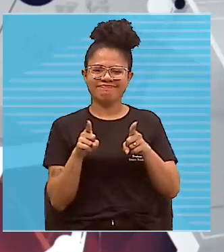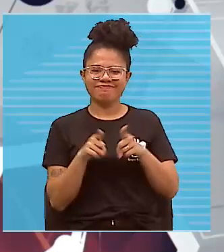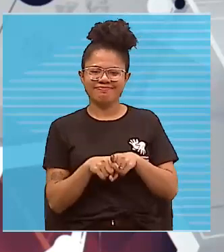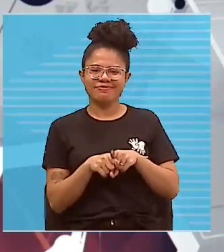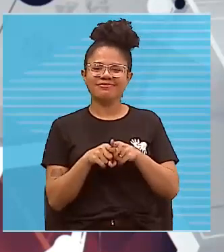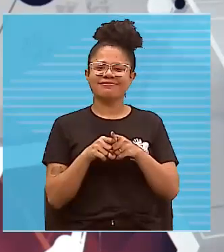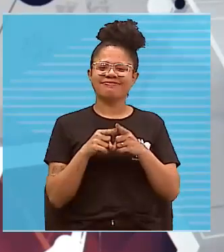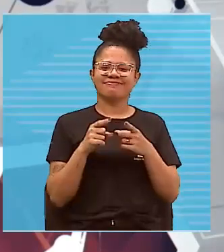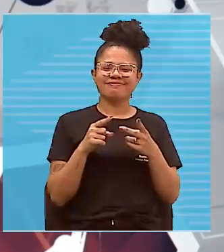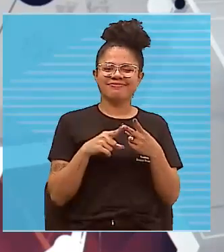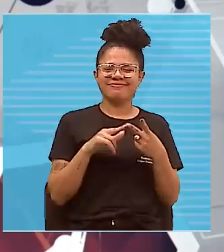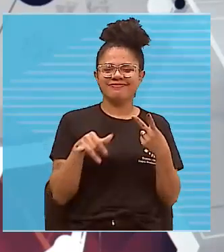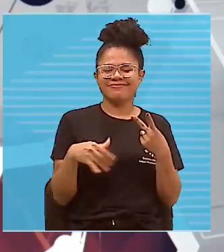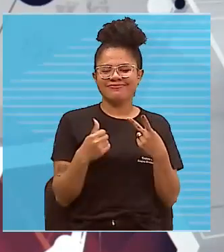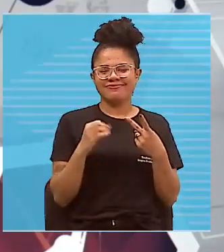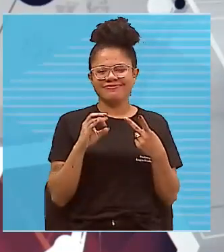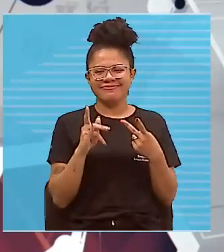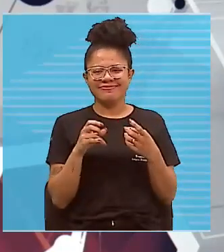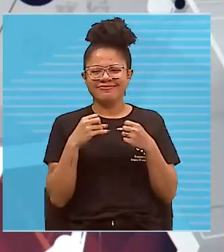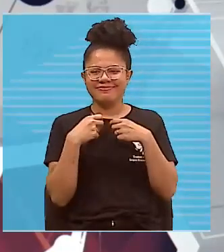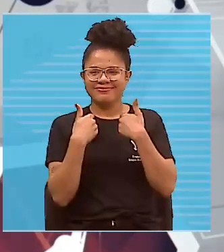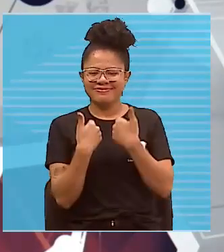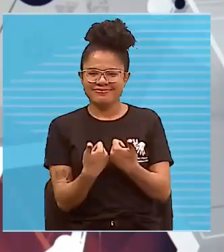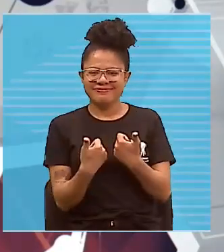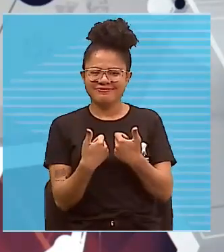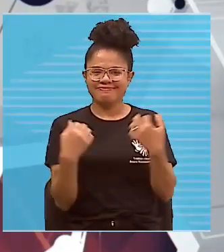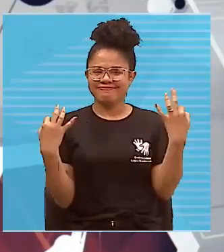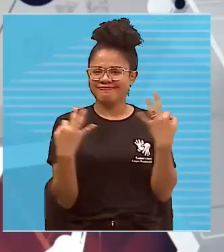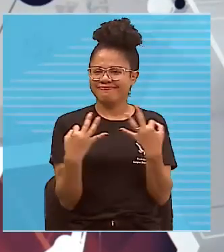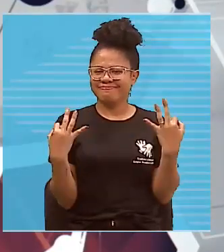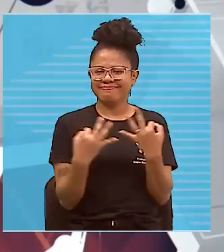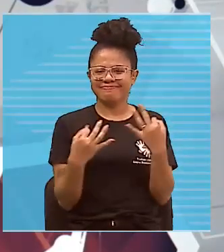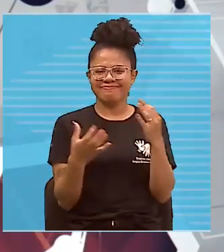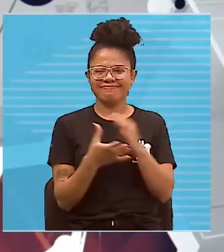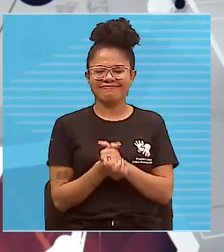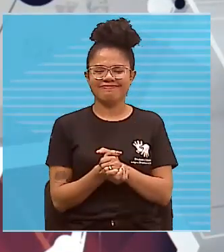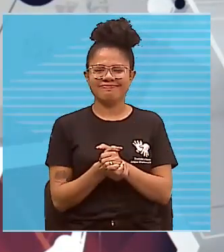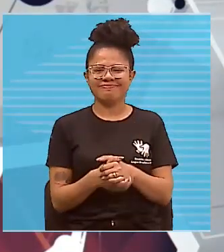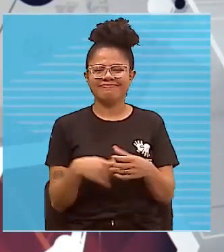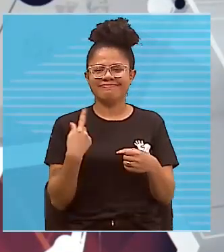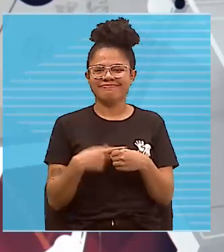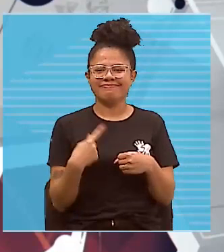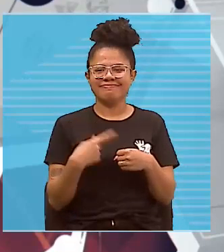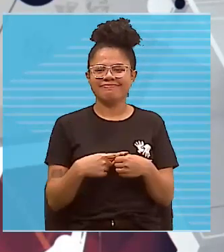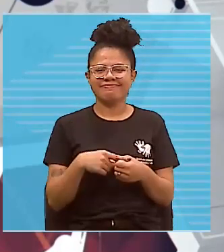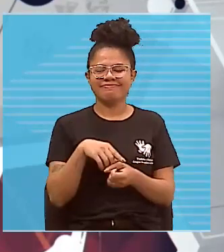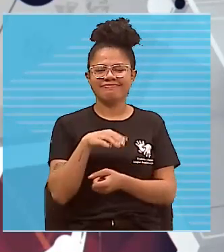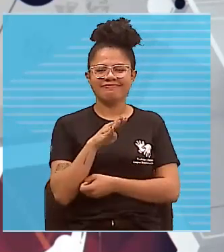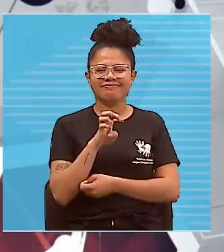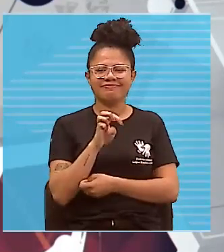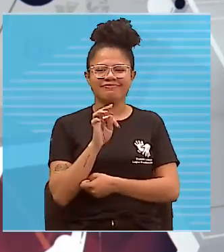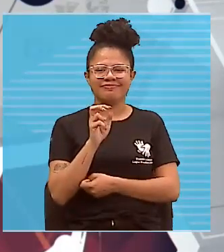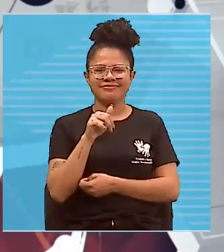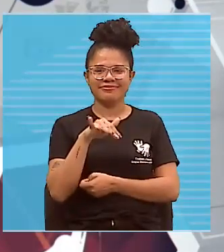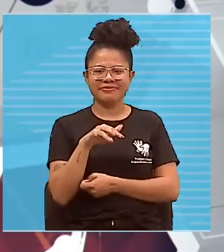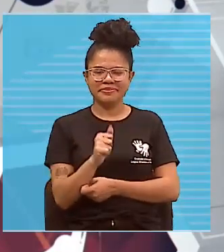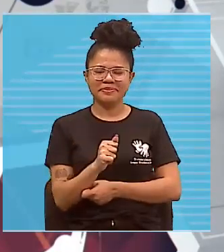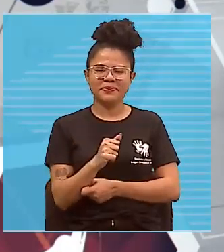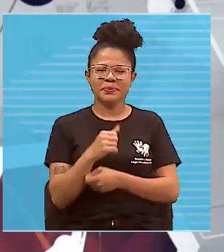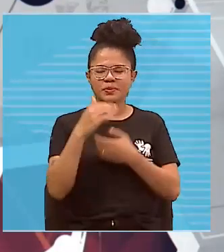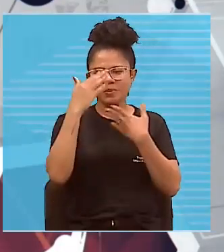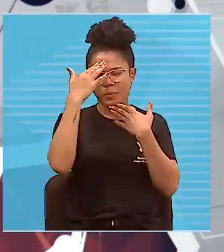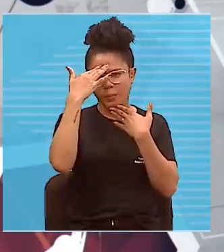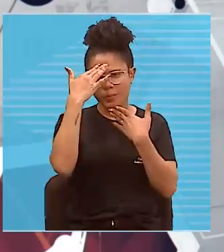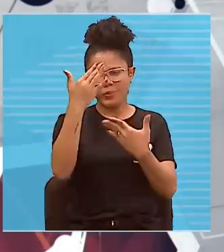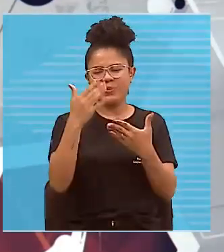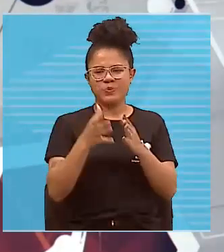bem. Eu tô ótima. Betânia do Piauí tá com a gente aqui. Muito obrigada. Muito obrigada pelas